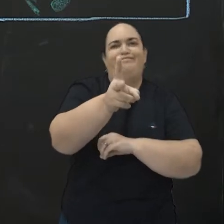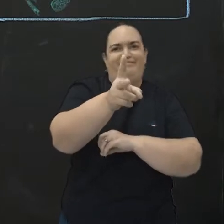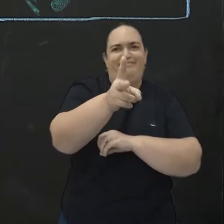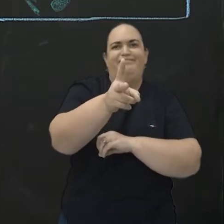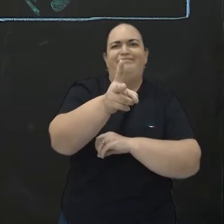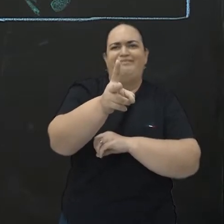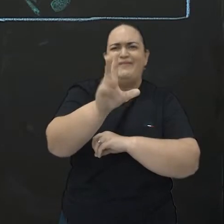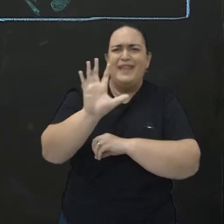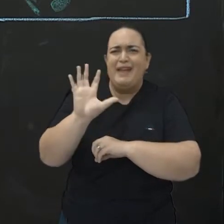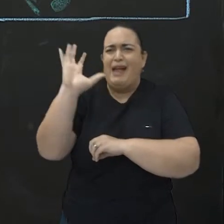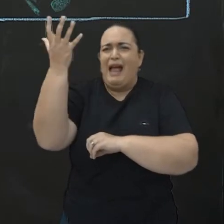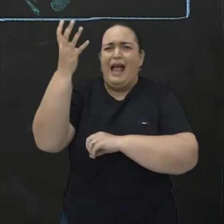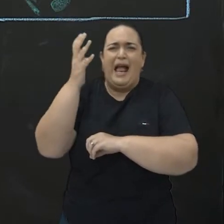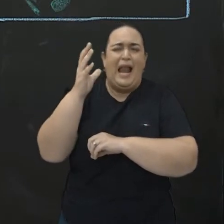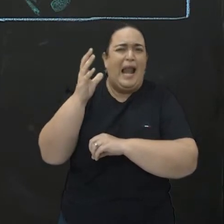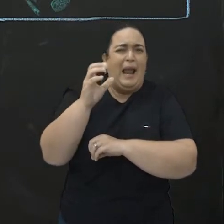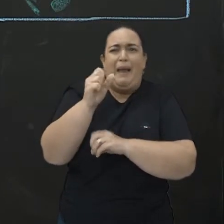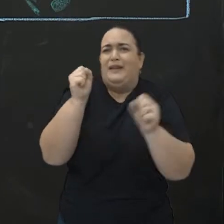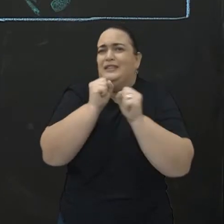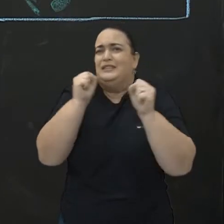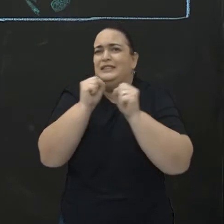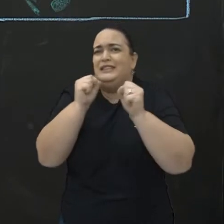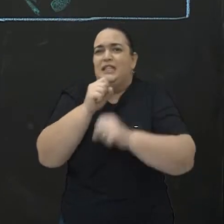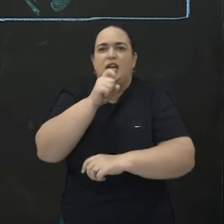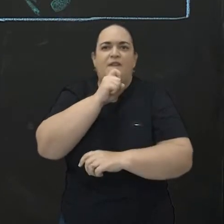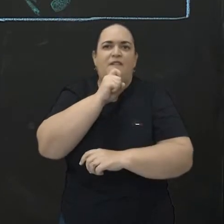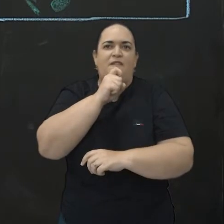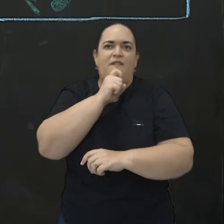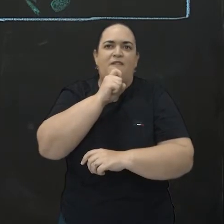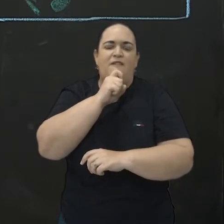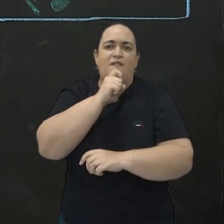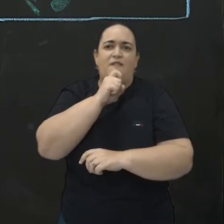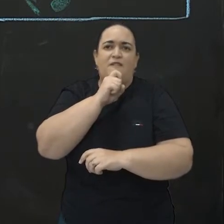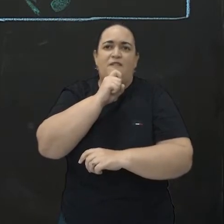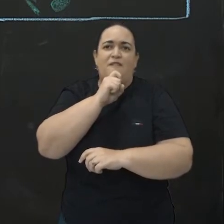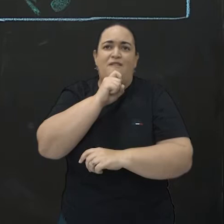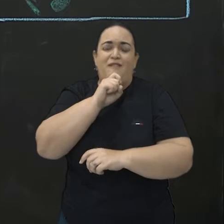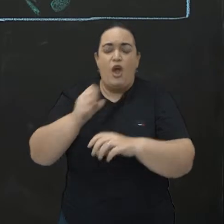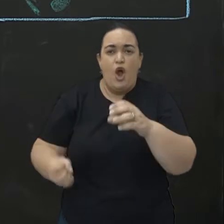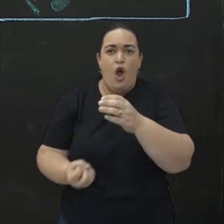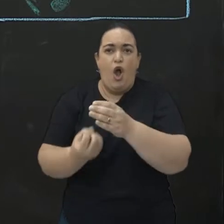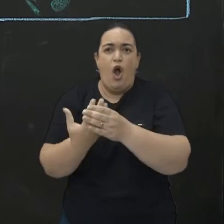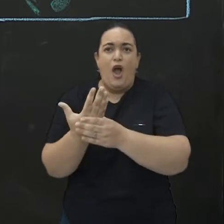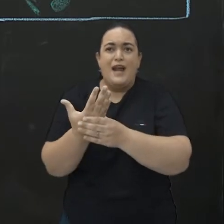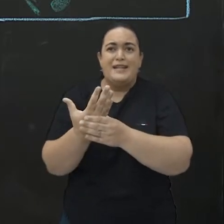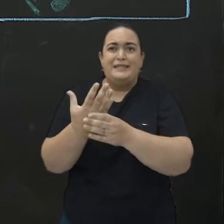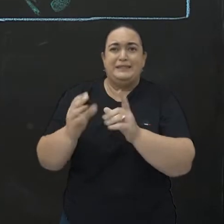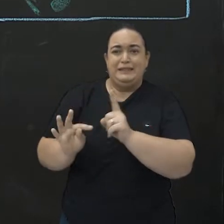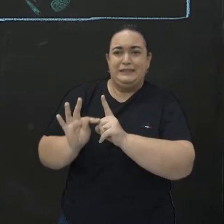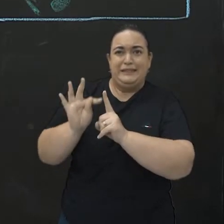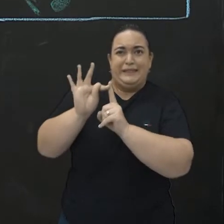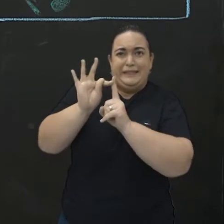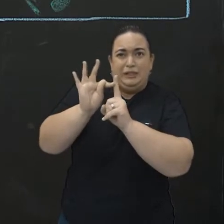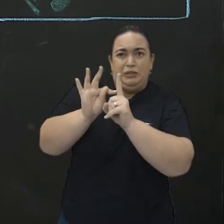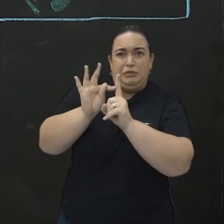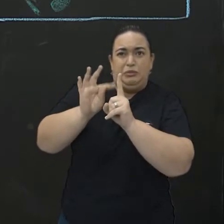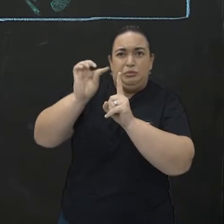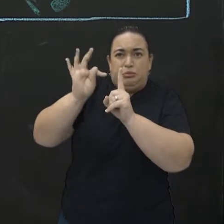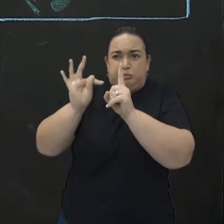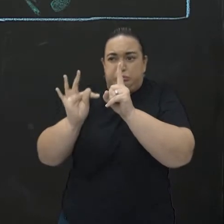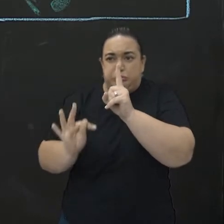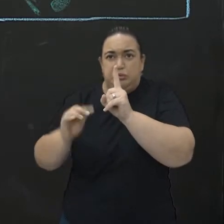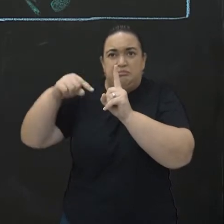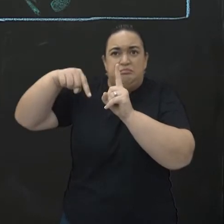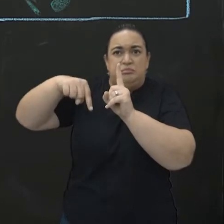do clima frio, onde vamos ter ali a formação de áreas de temperaturas rigorosas em grande parte do